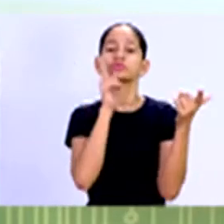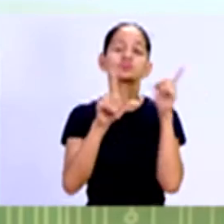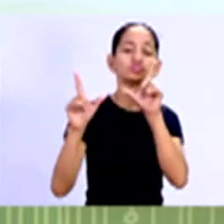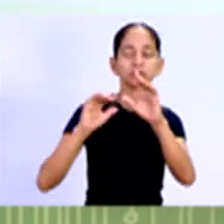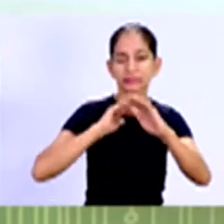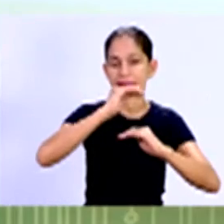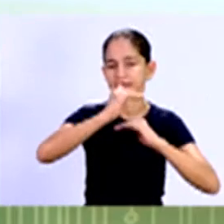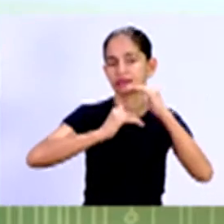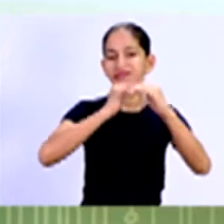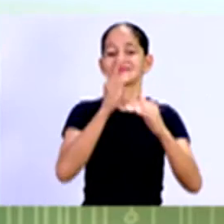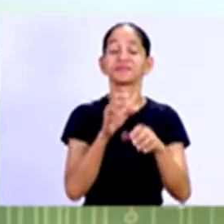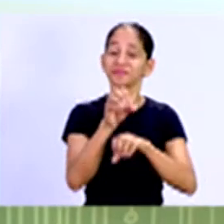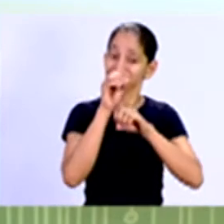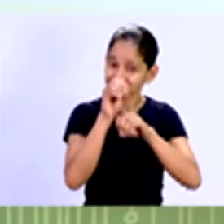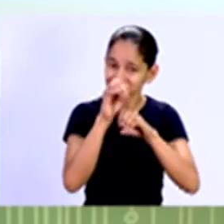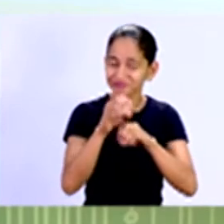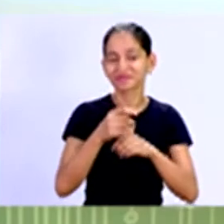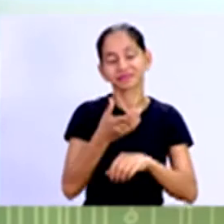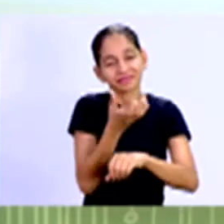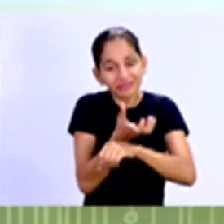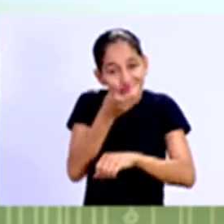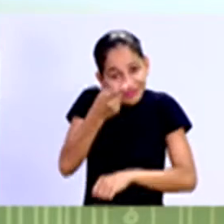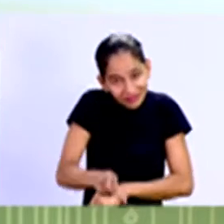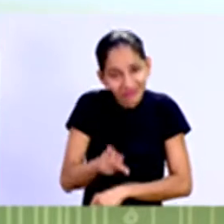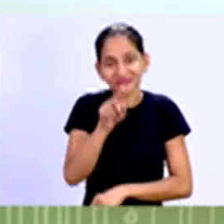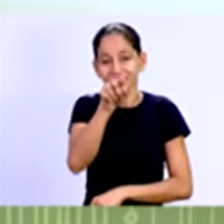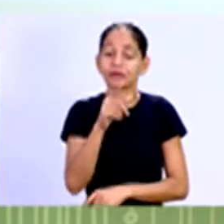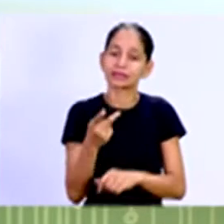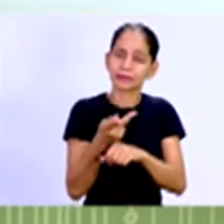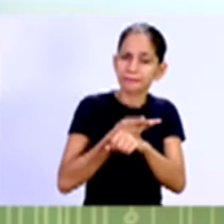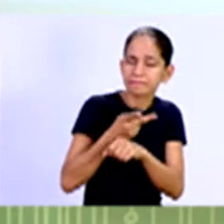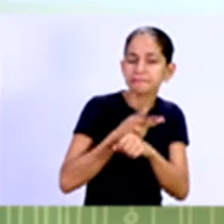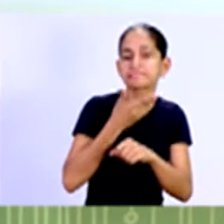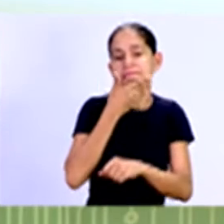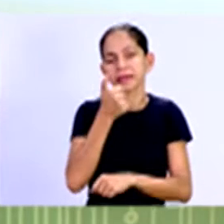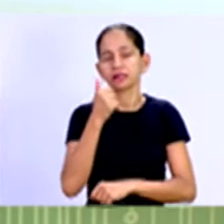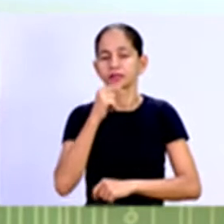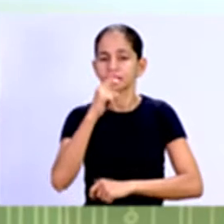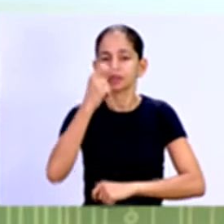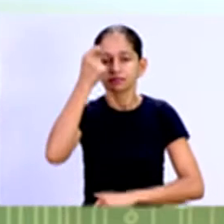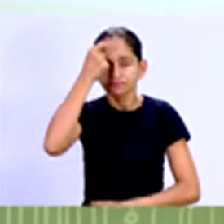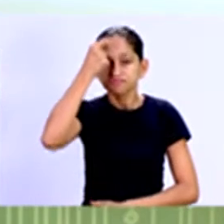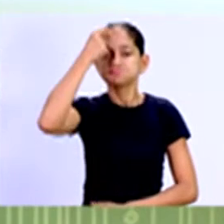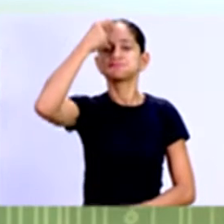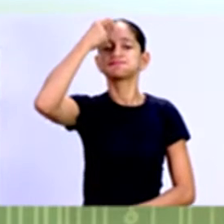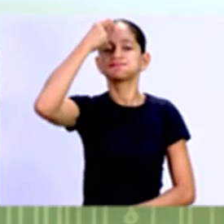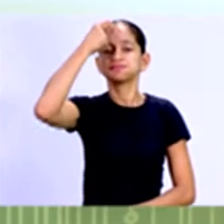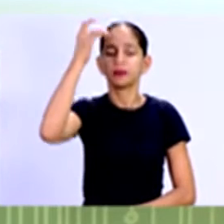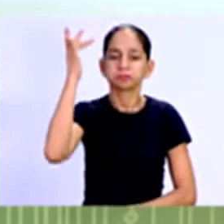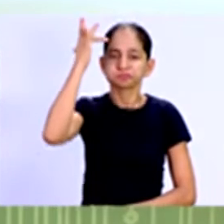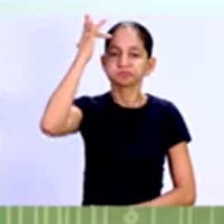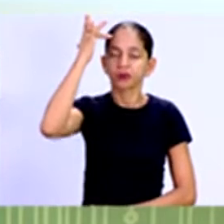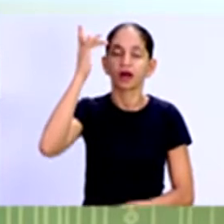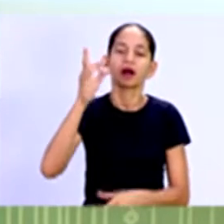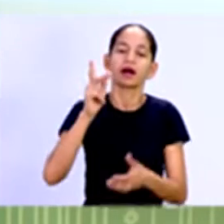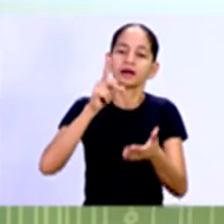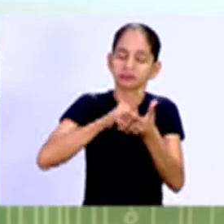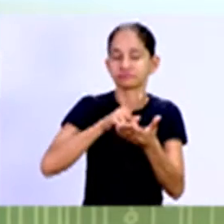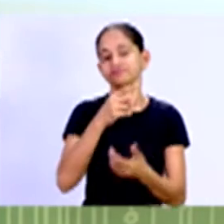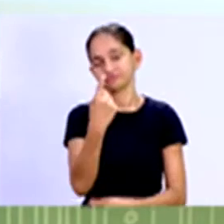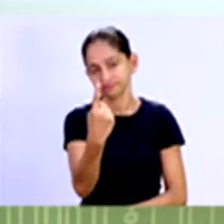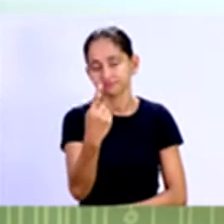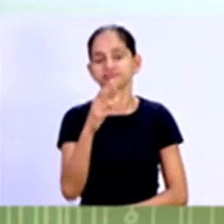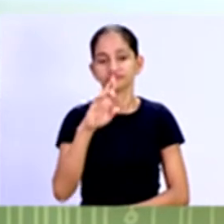depois dessas nossas aulas a gente busque esse nível, é uma busca mesmo, todos os dias a gente tem que